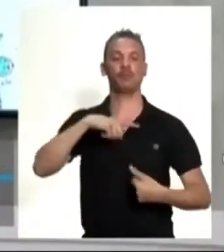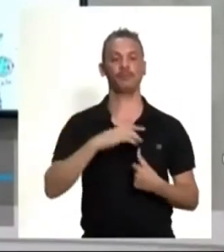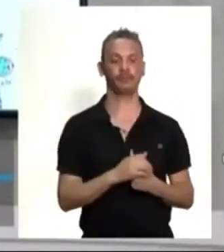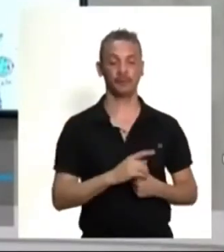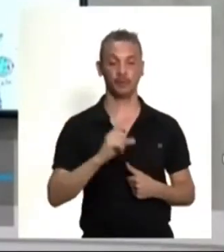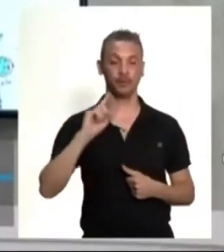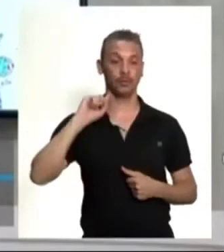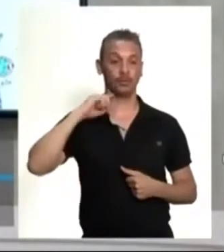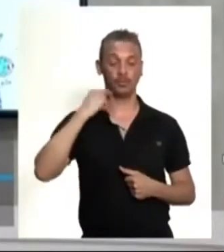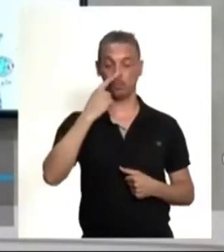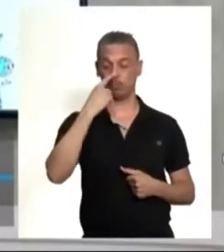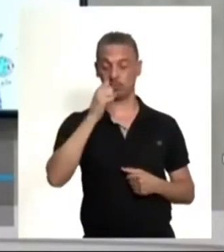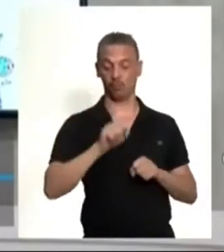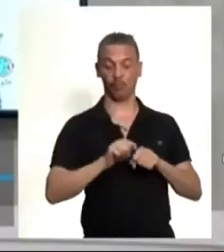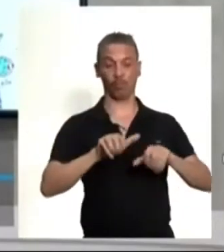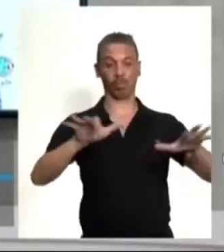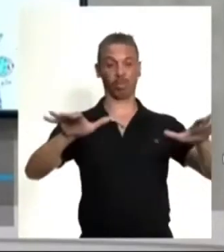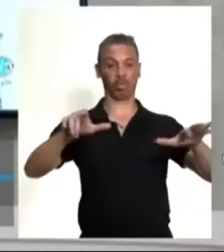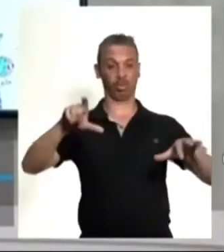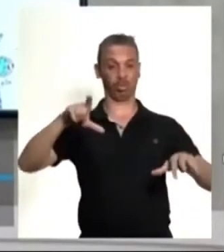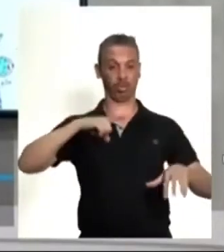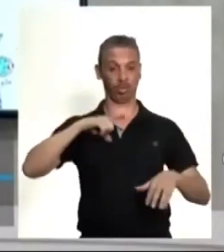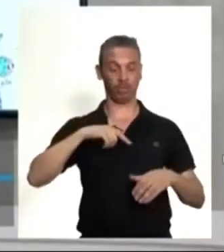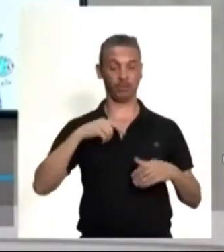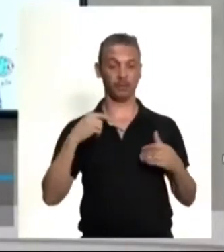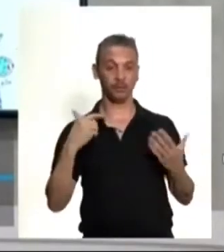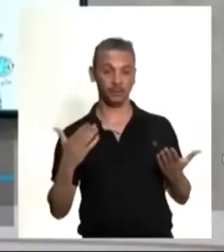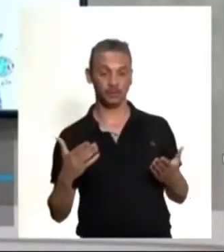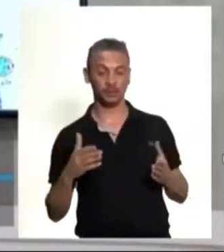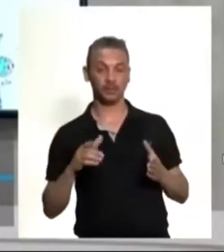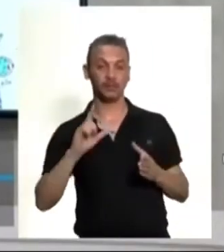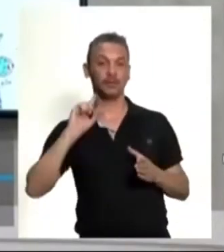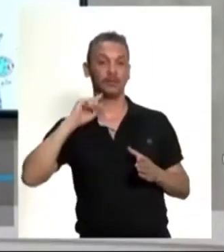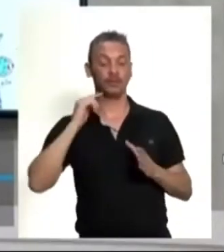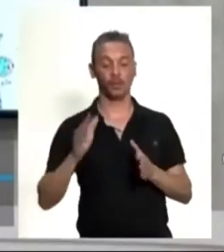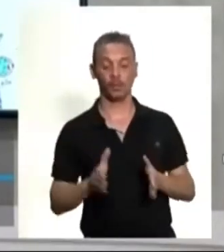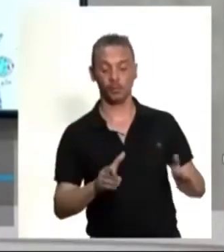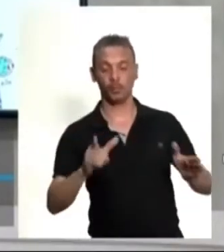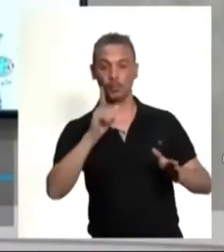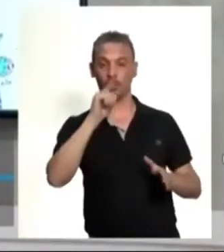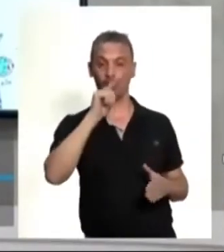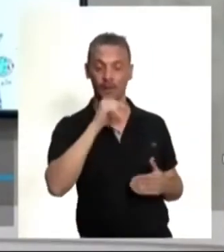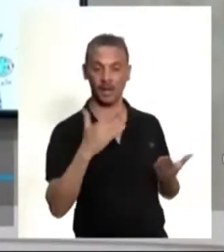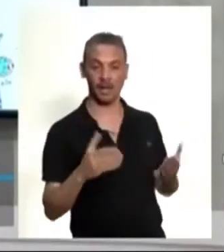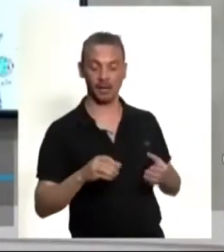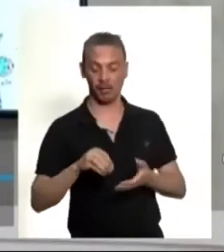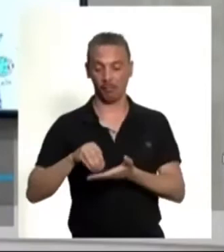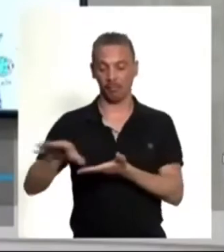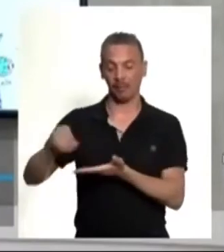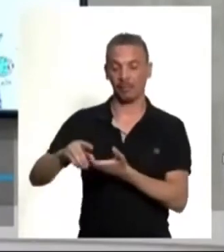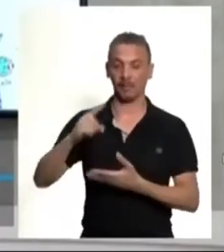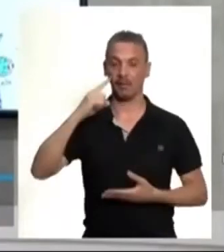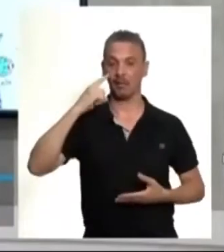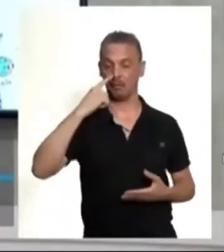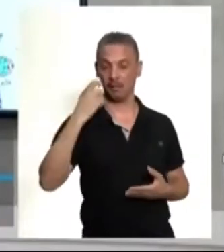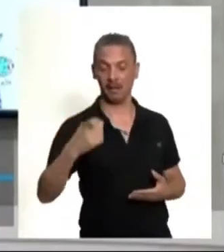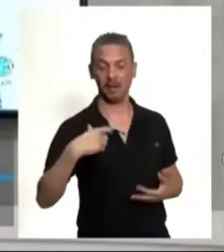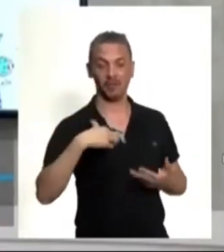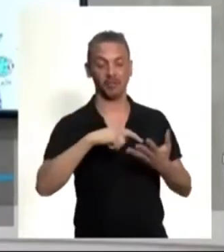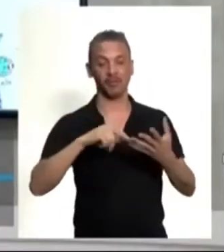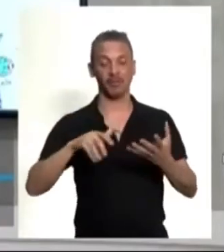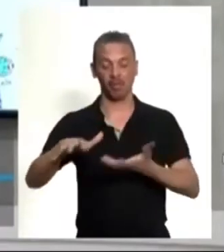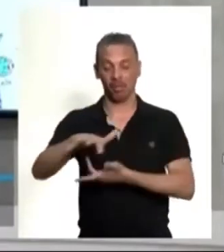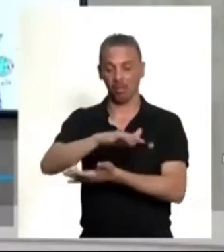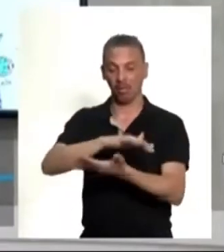Poluição atmosférica, poluição dos rios, o descarte inadequado de lixo, movimento de